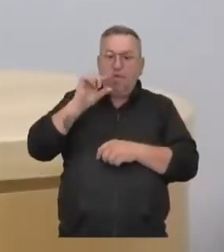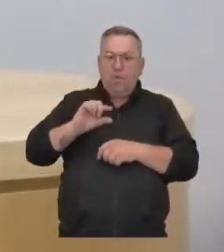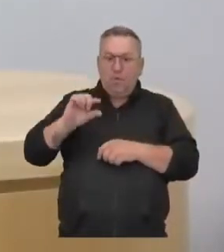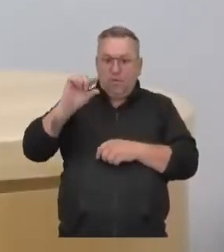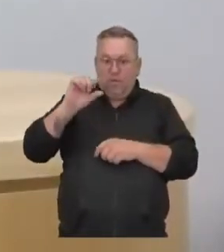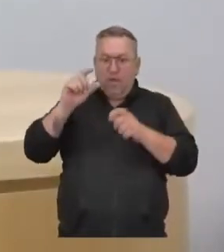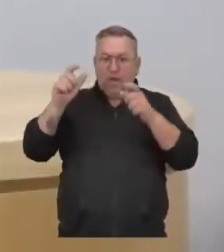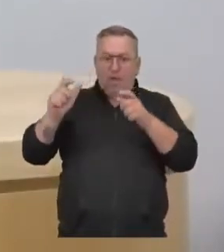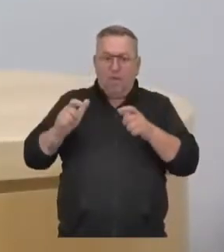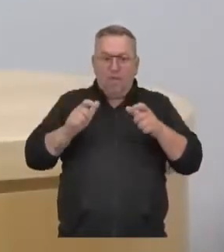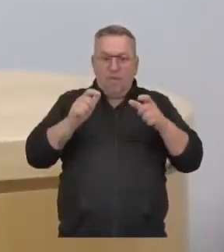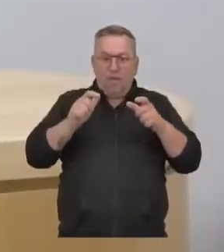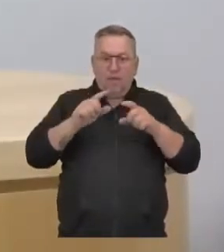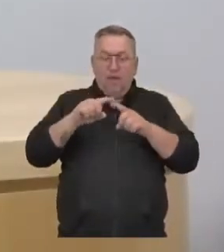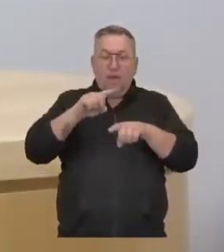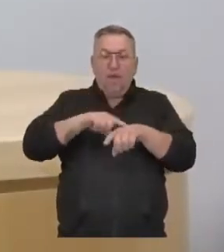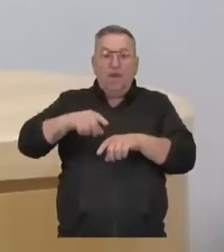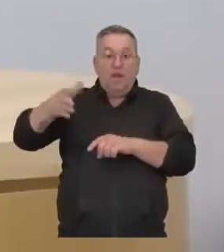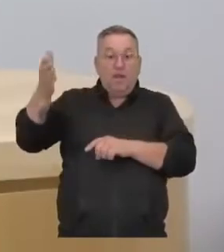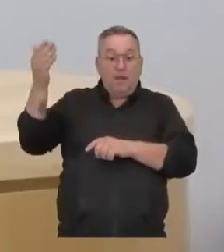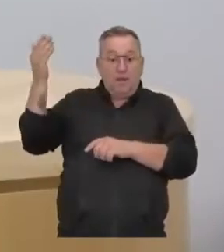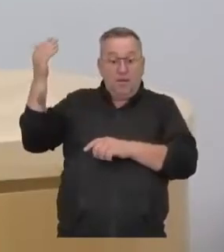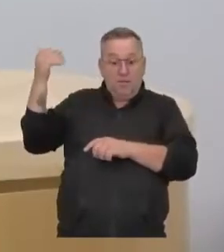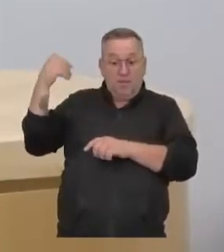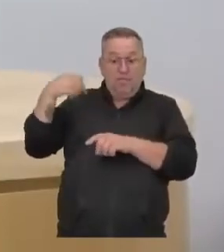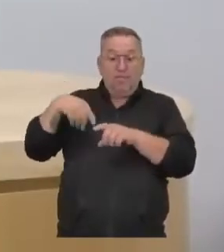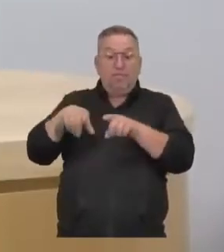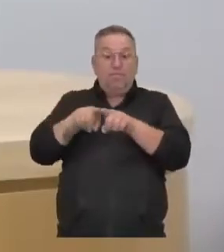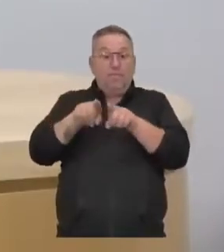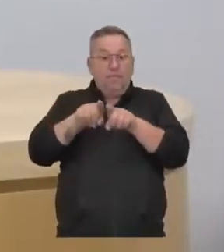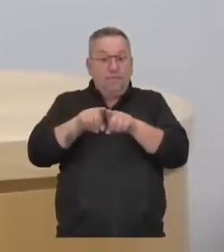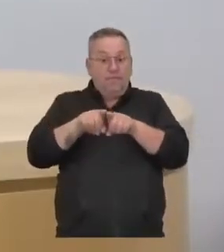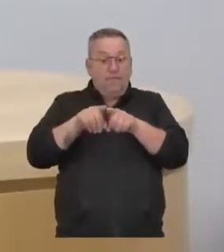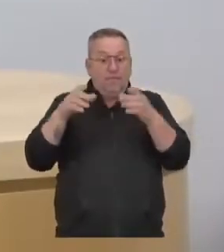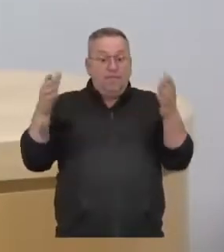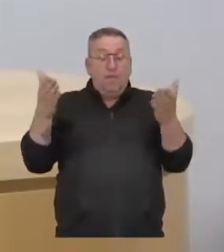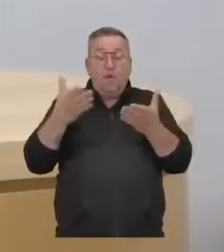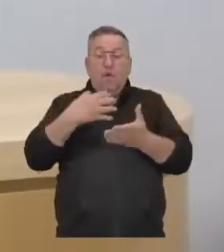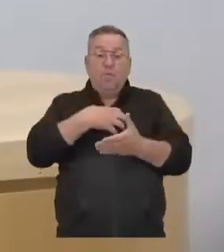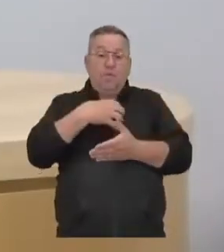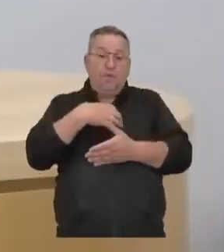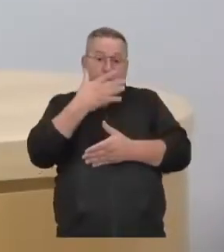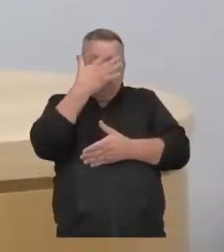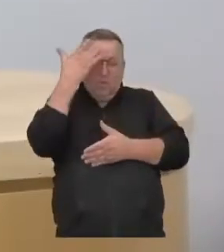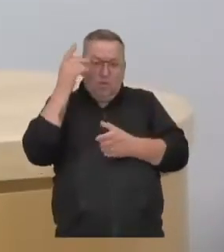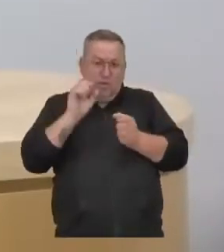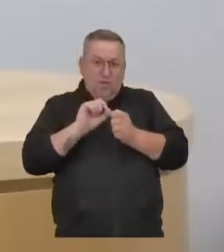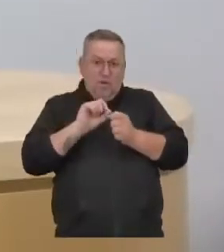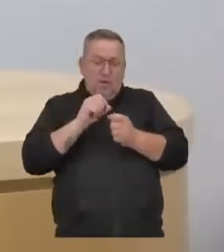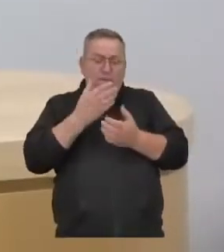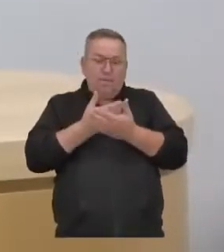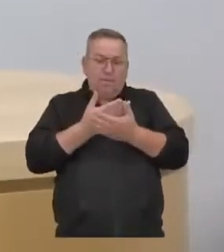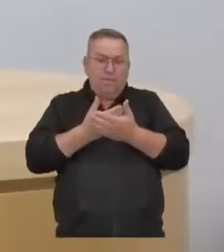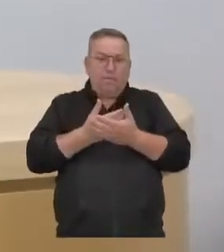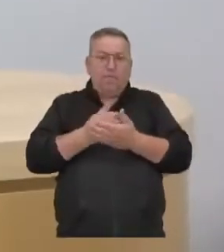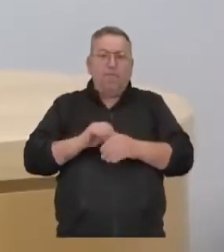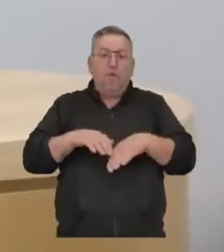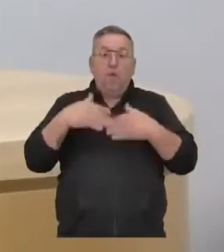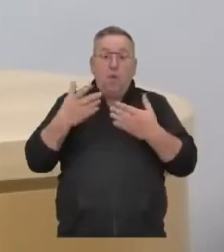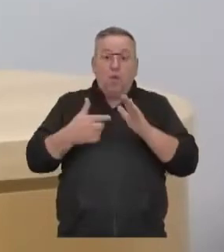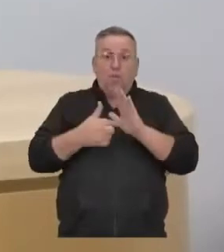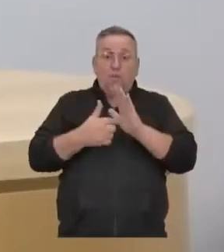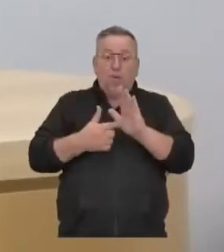daquele lugar naquela época e, inclusive, o modo como as pessoas se comportavam. Da outra vez que foi